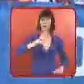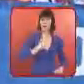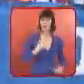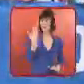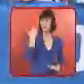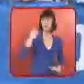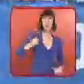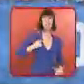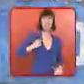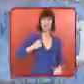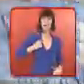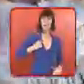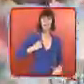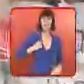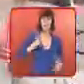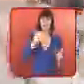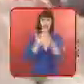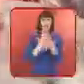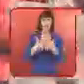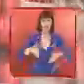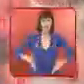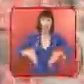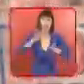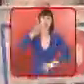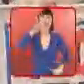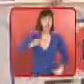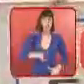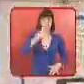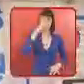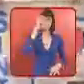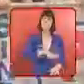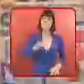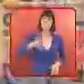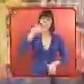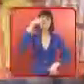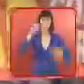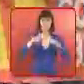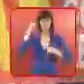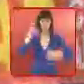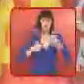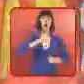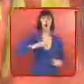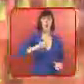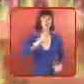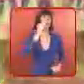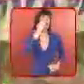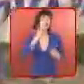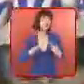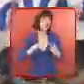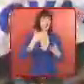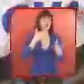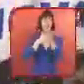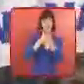pela CDU no passado sábado trouxe às ruas de Lisboa milhares de pessoas protestando contra a crise,